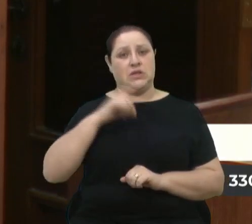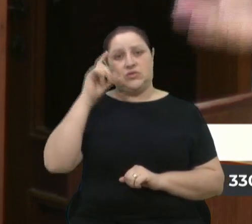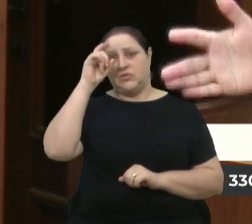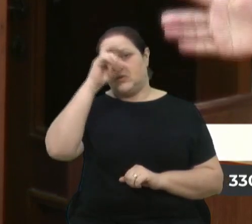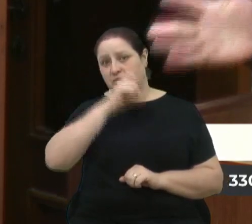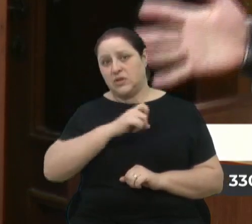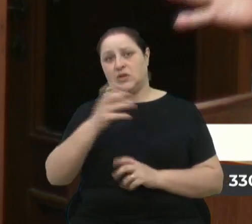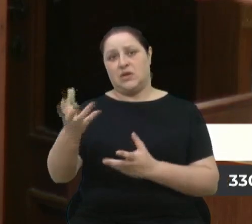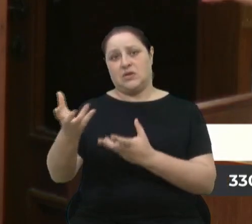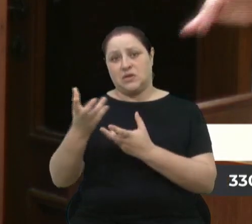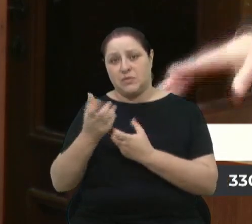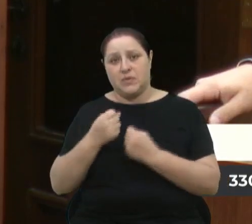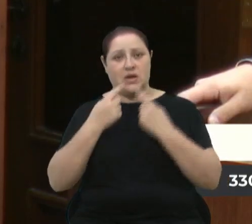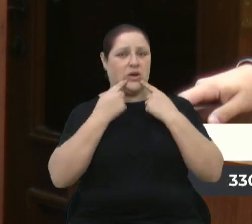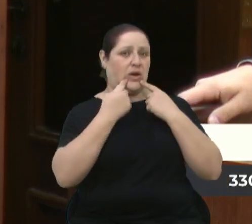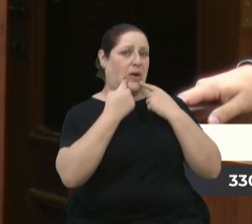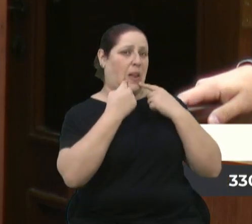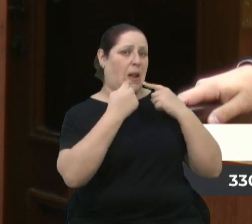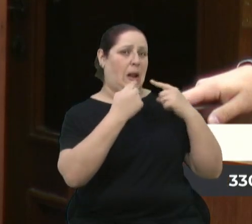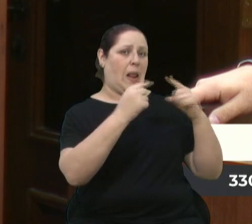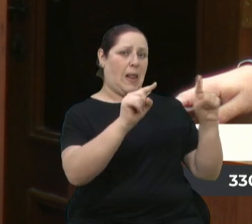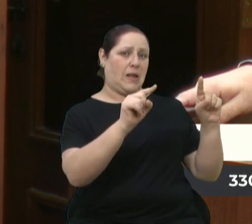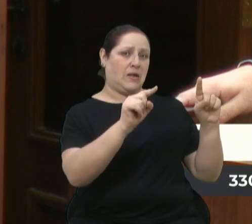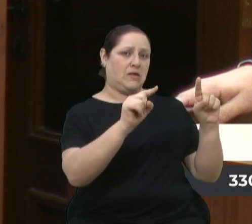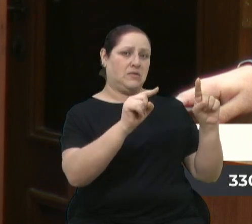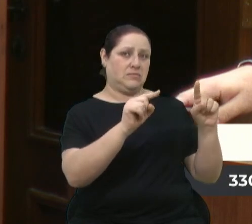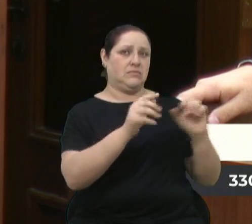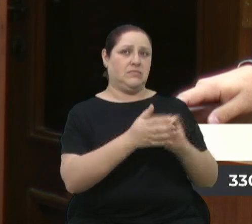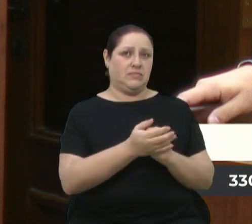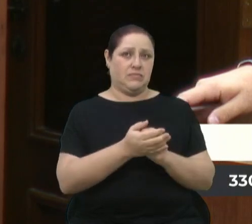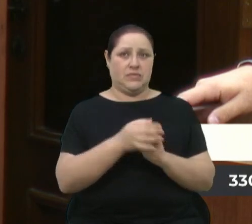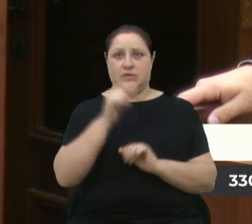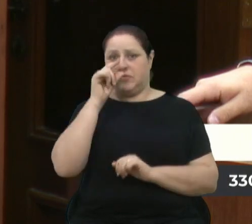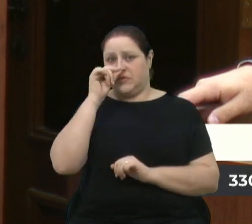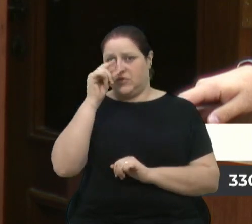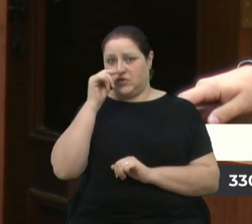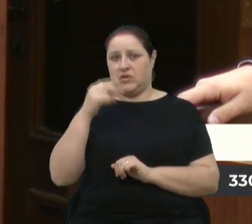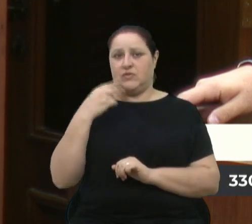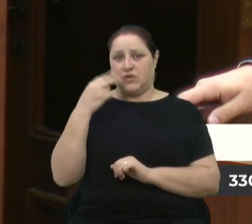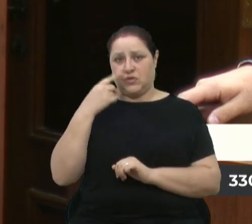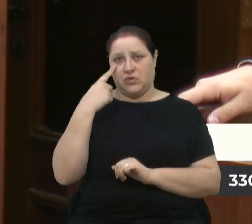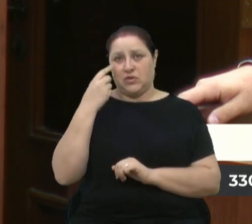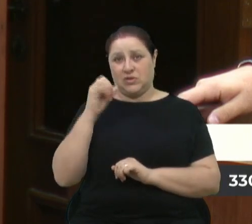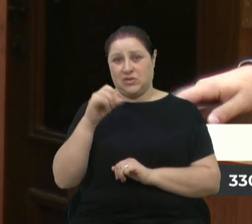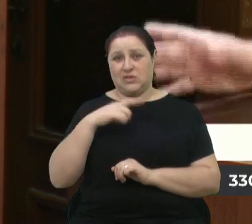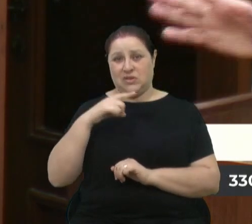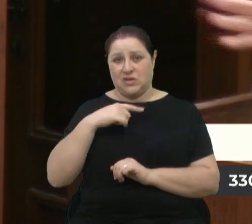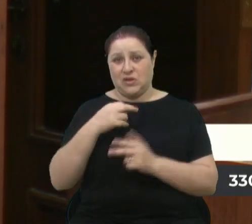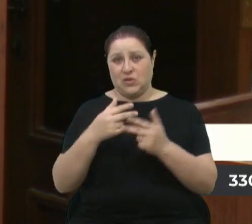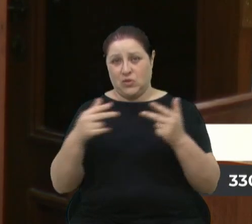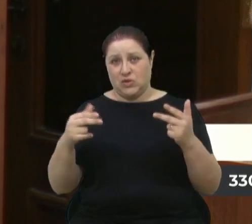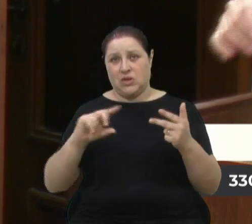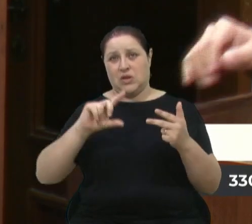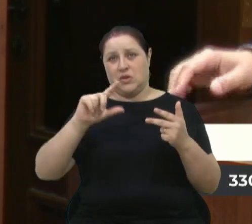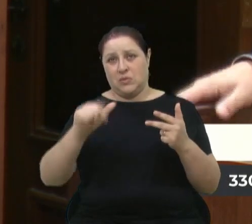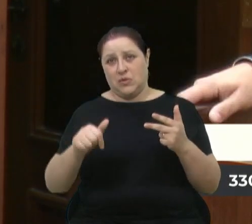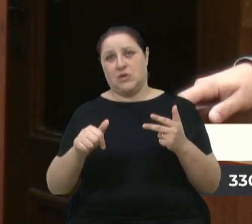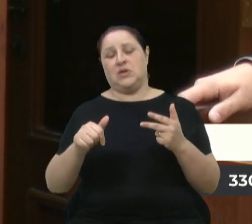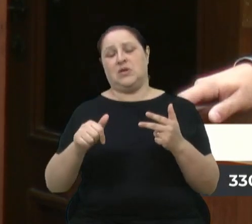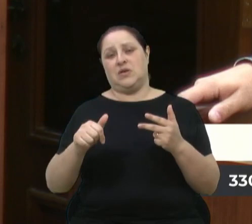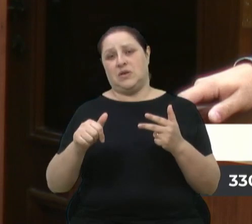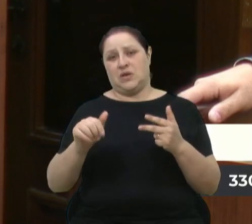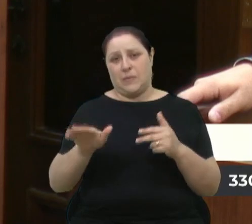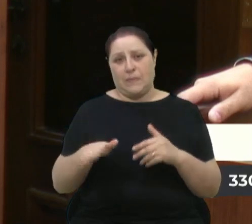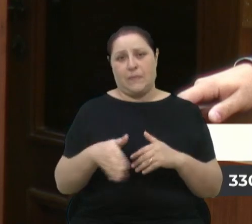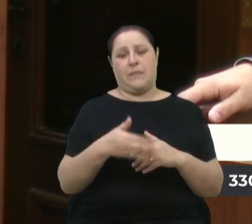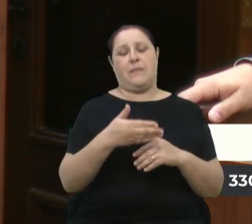dificuldade em receber crítica, e vereador Fantinel, se tem uma coisa que a gente, depois que passa por um processo